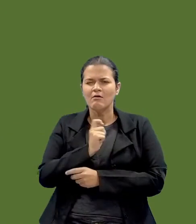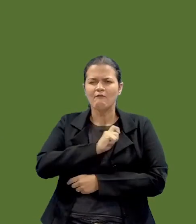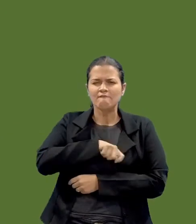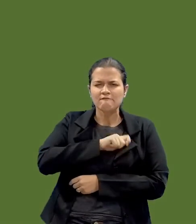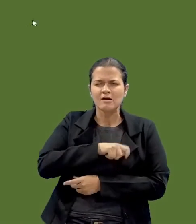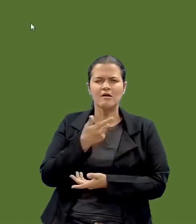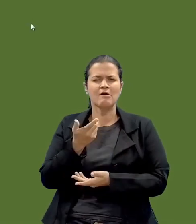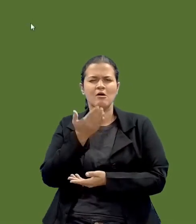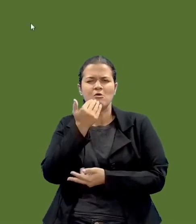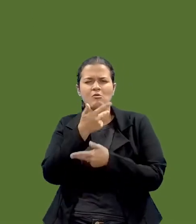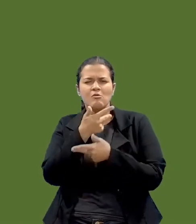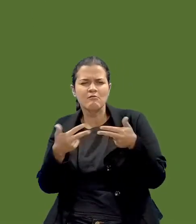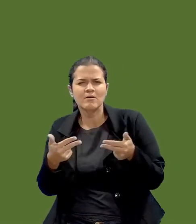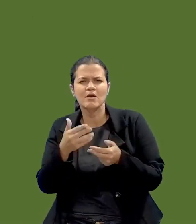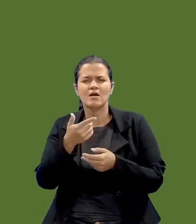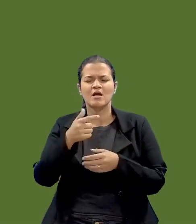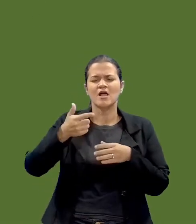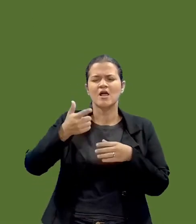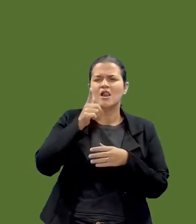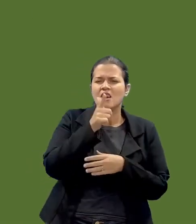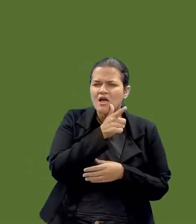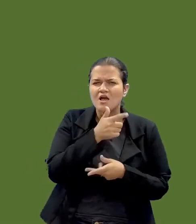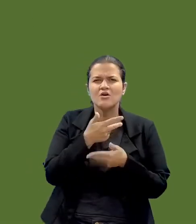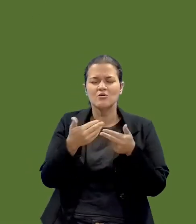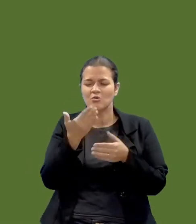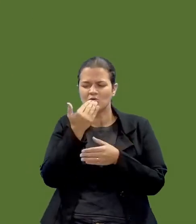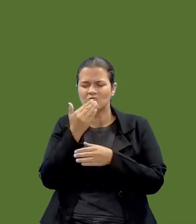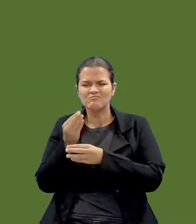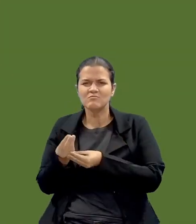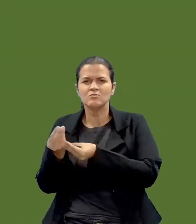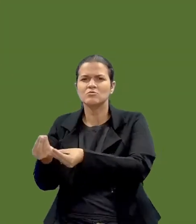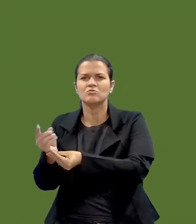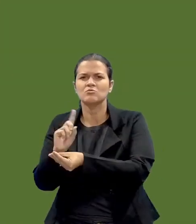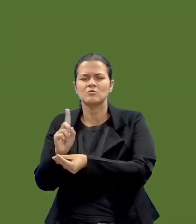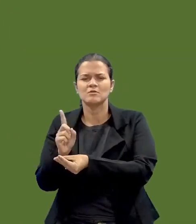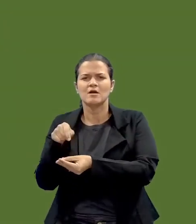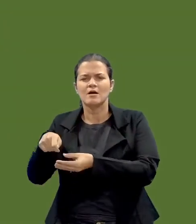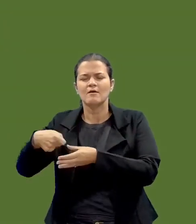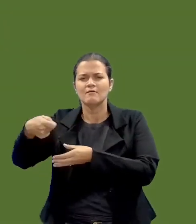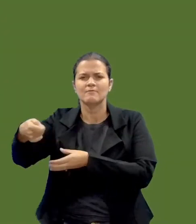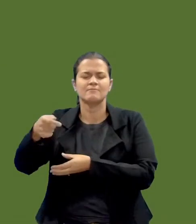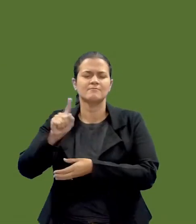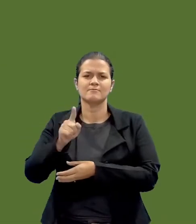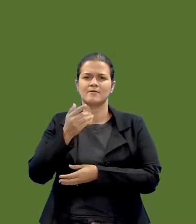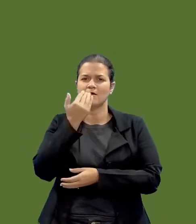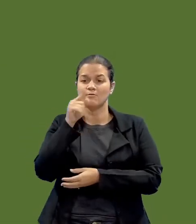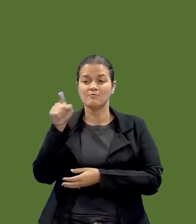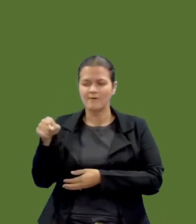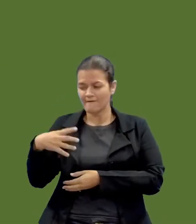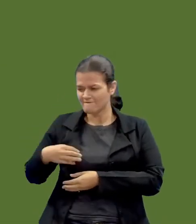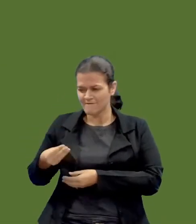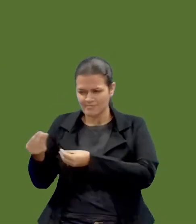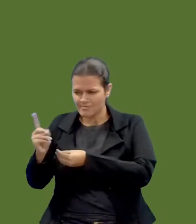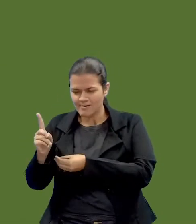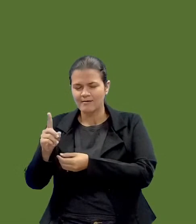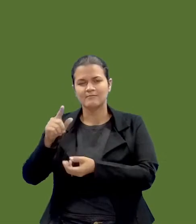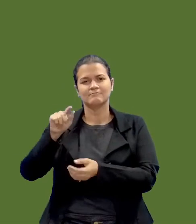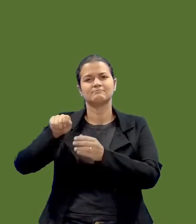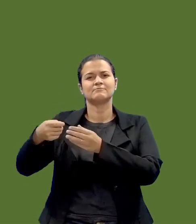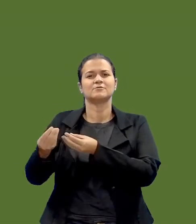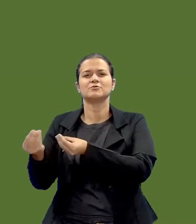jantar, um café da manhã, um coário do lado, e não estava até ela quer comer, porque ela não podia comer. Não